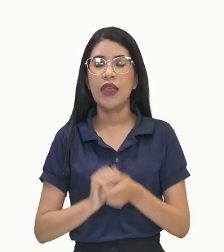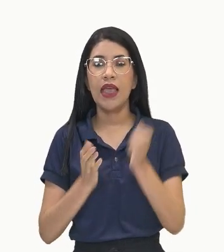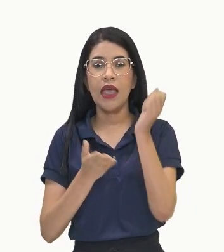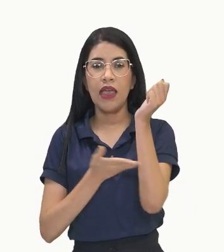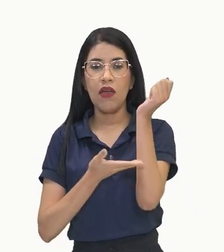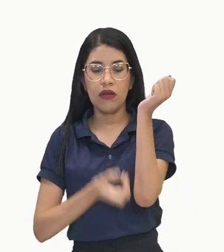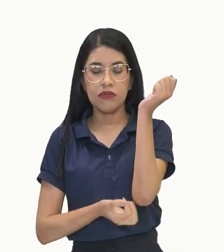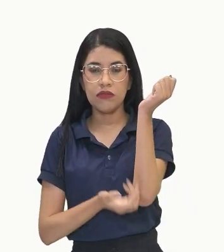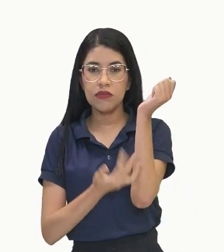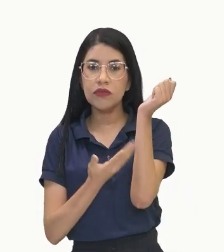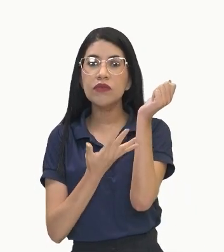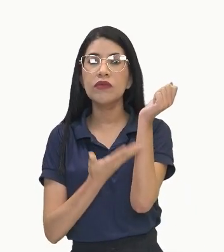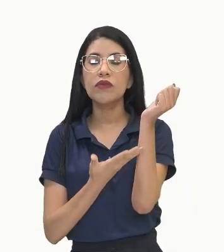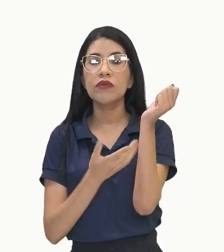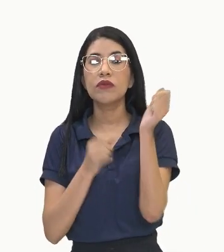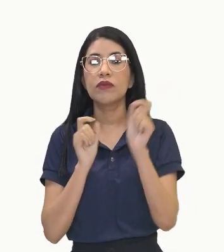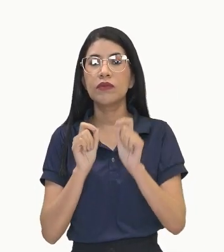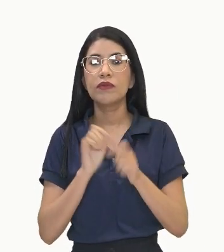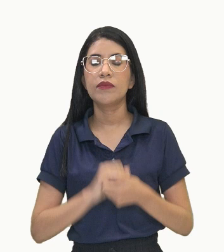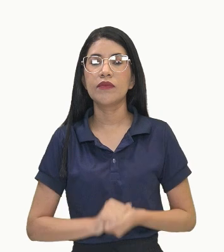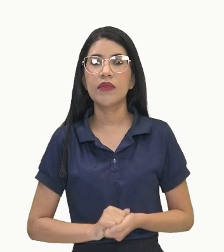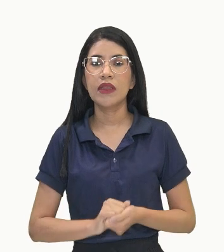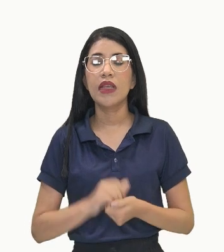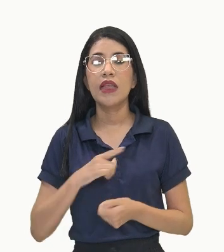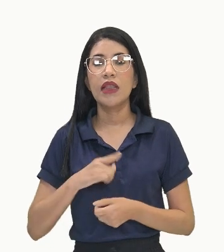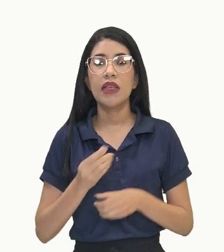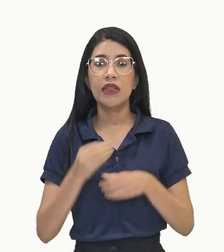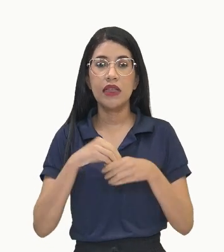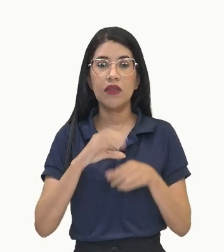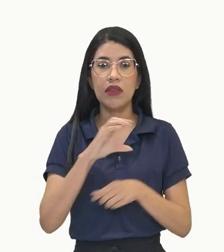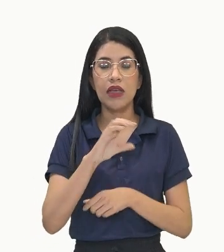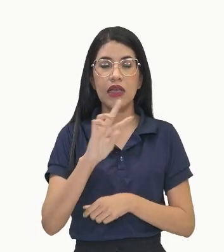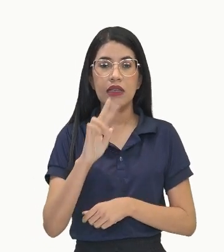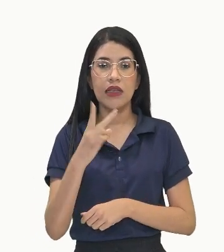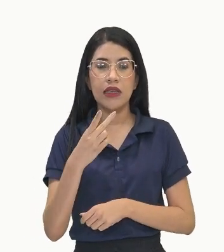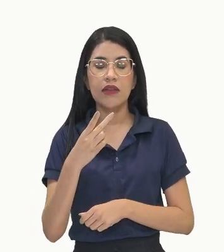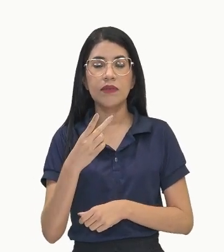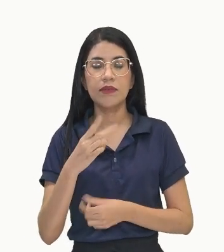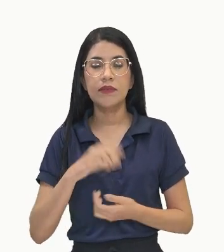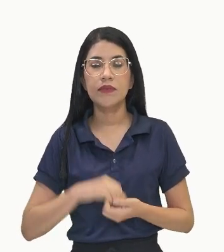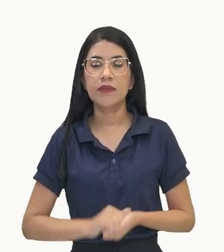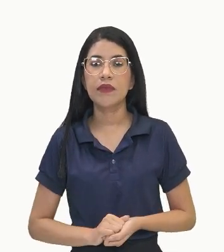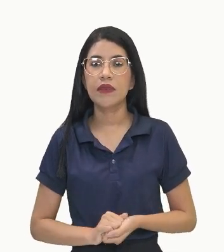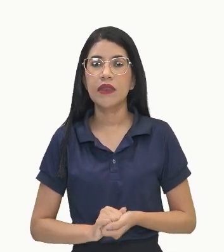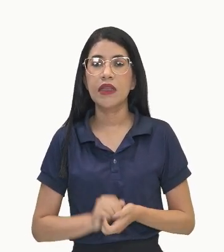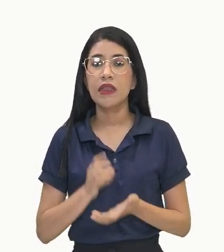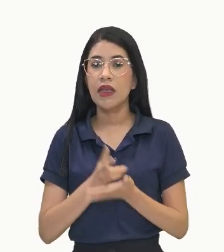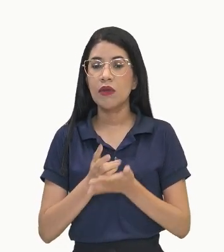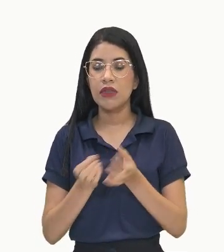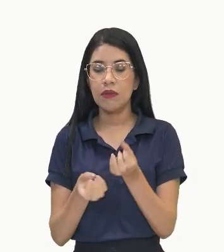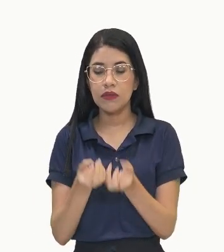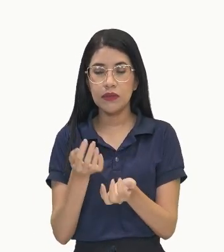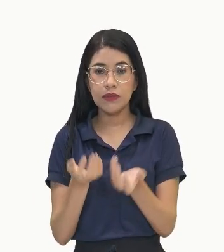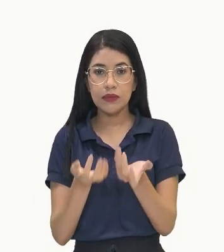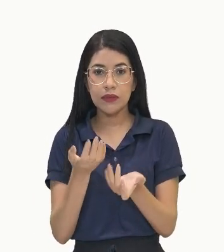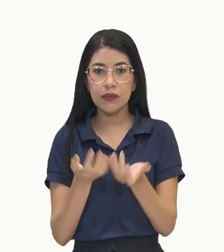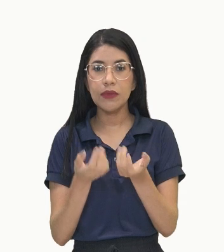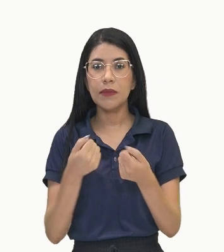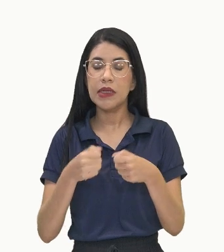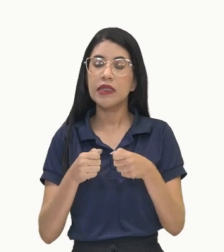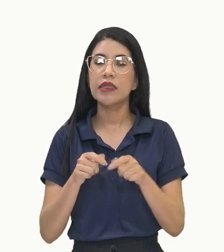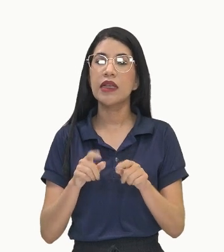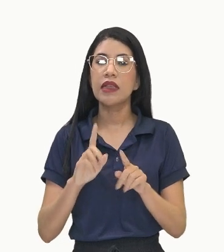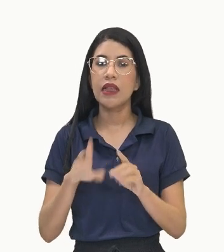vegetal. Então, carvão vegetal tem carbono e hidrogênio. Então, toda combustão precisa de